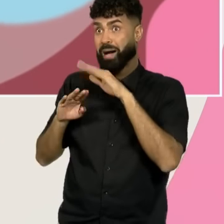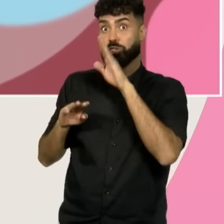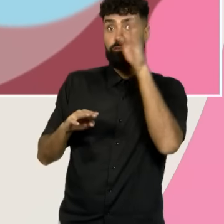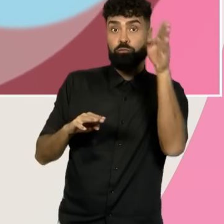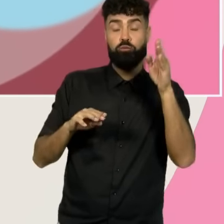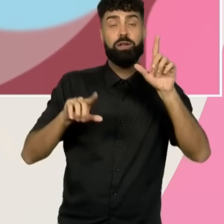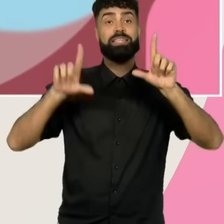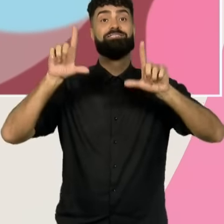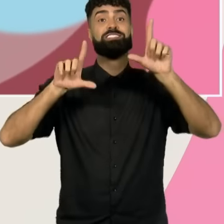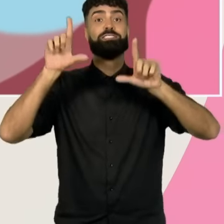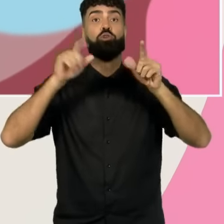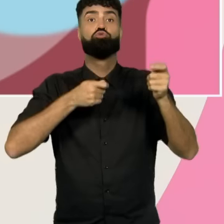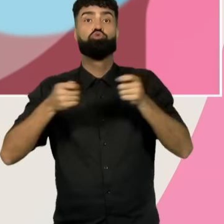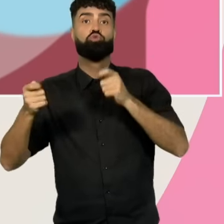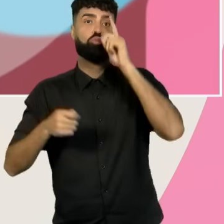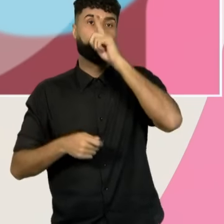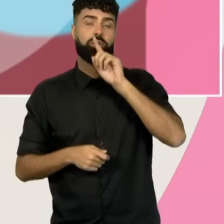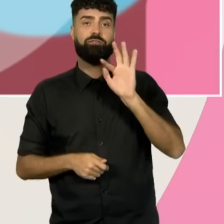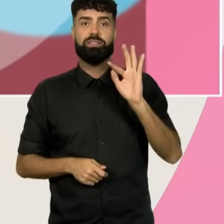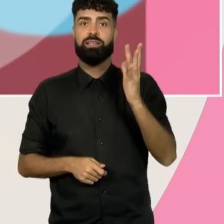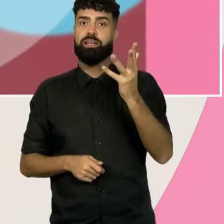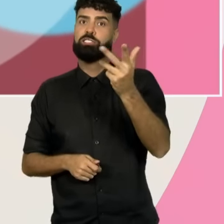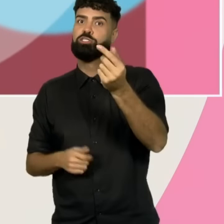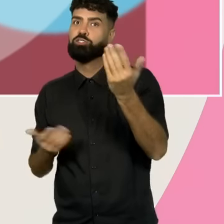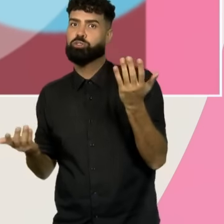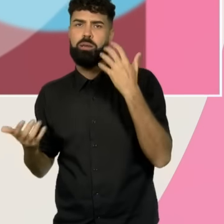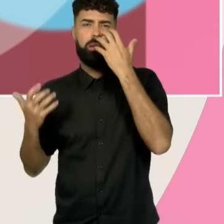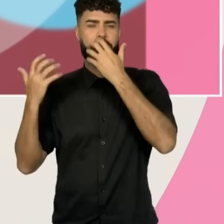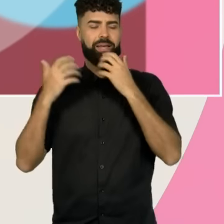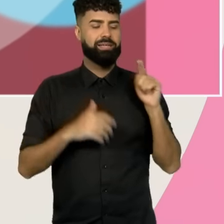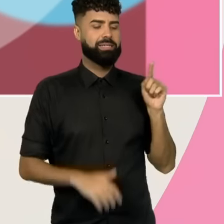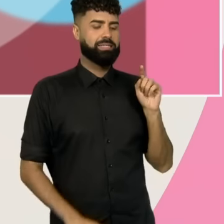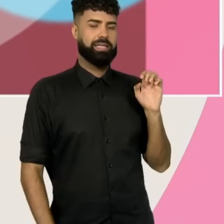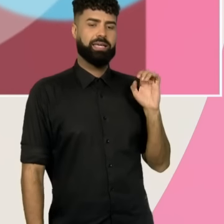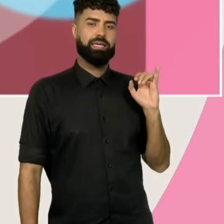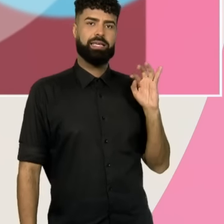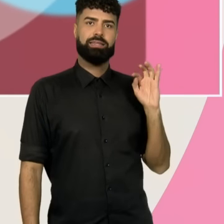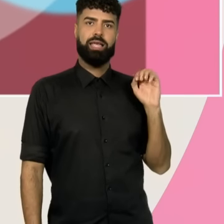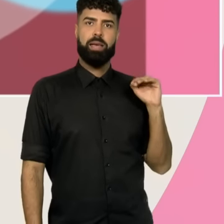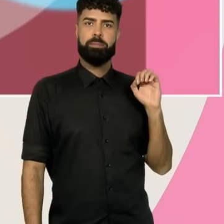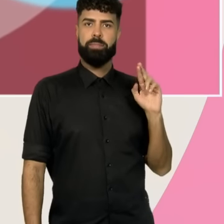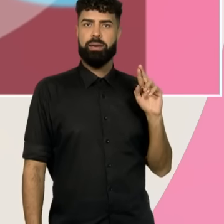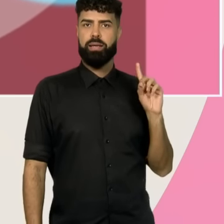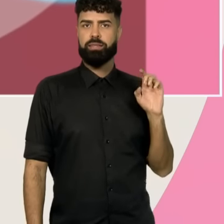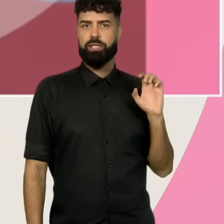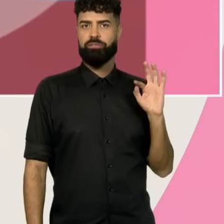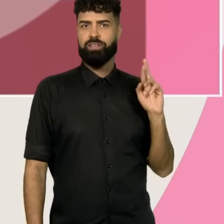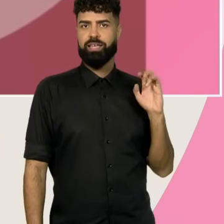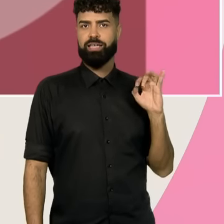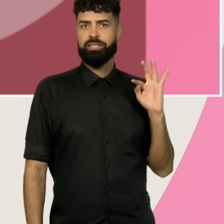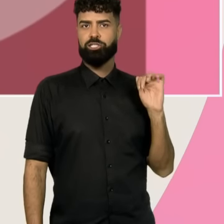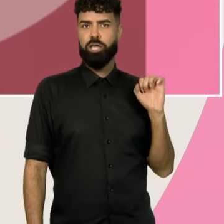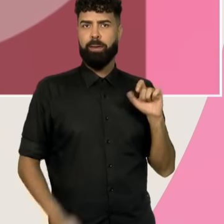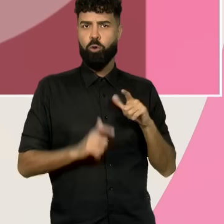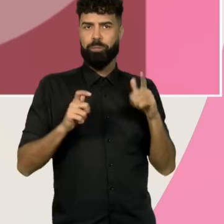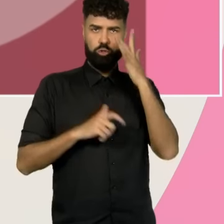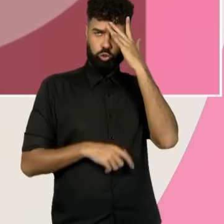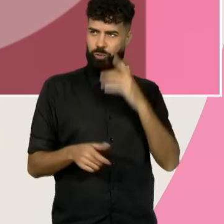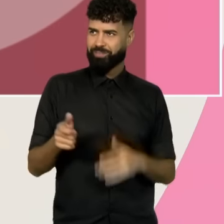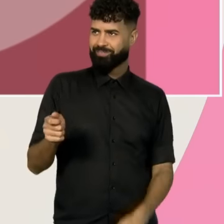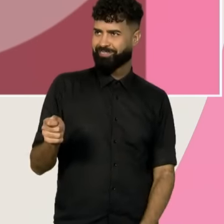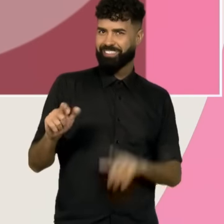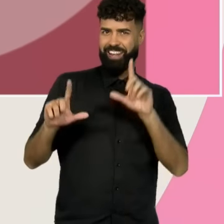verdade. Zé Itamar de Freitas. Zé Itamar de Freitas. Então, quando você olhava para a Clara, né, na televisão, você falava, nossa, mas